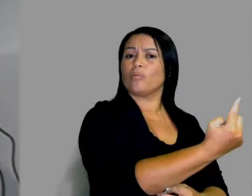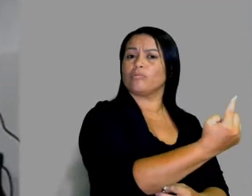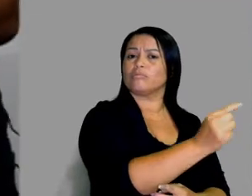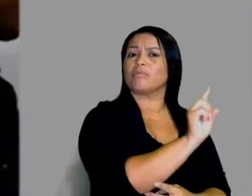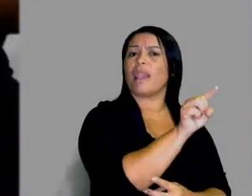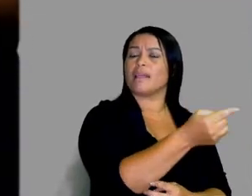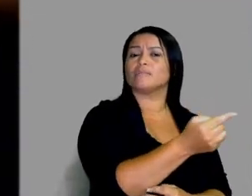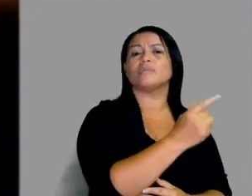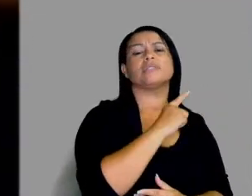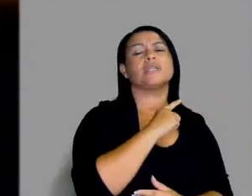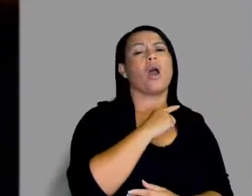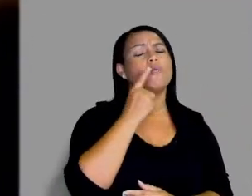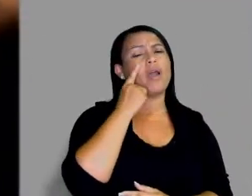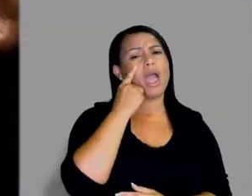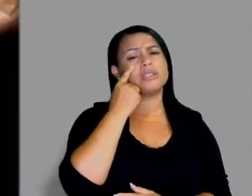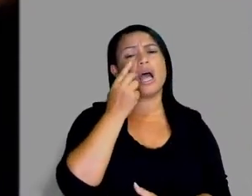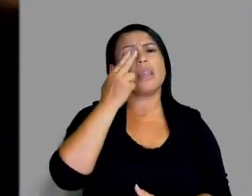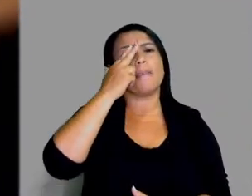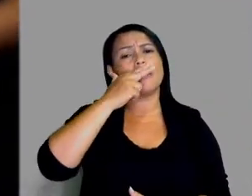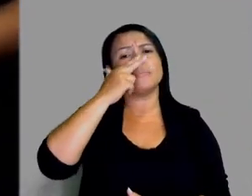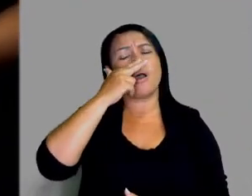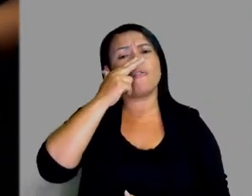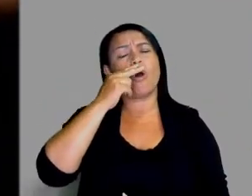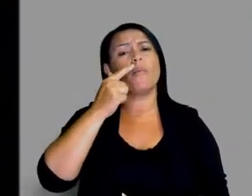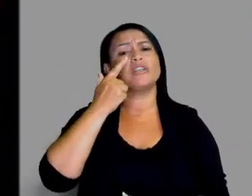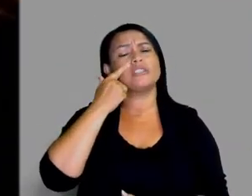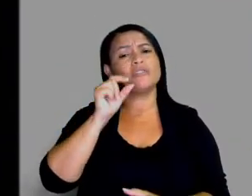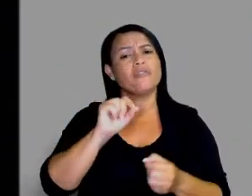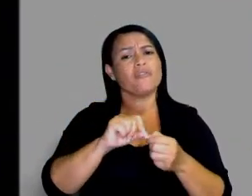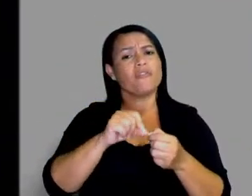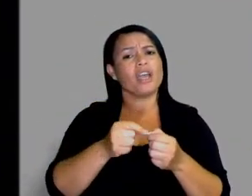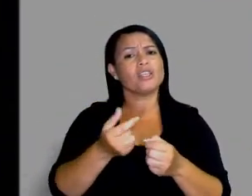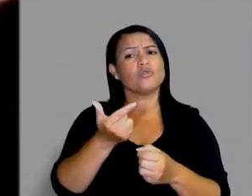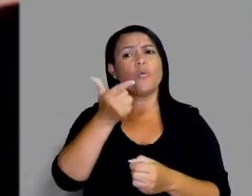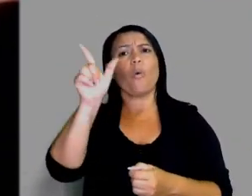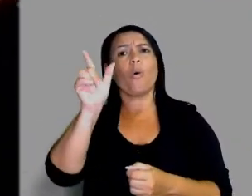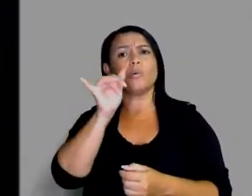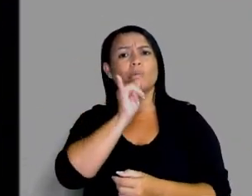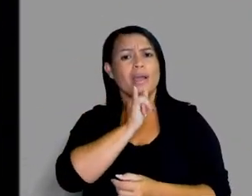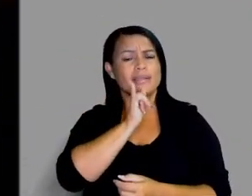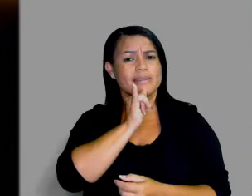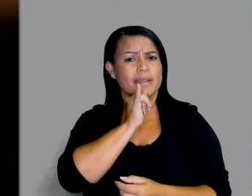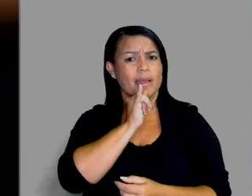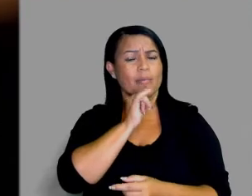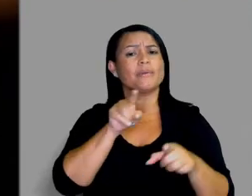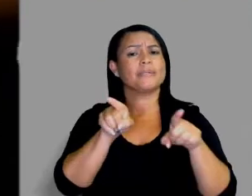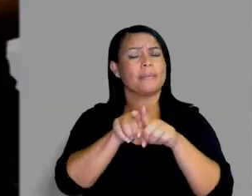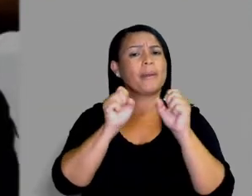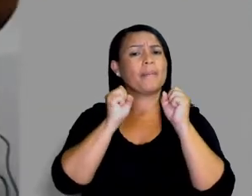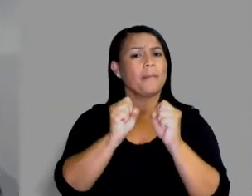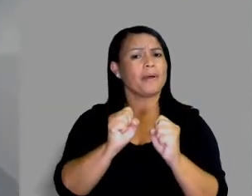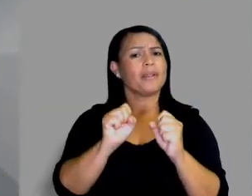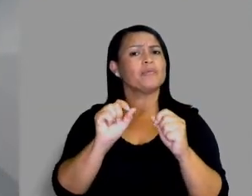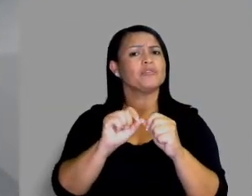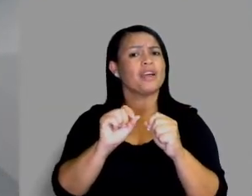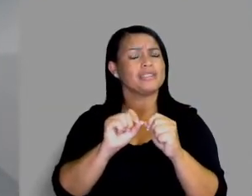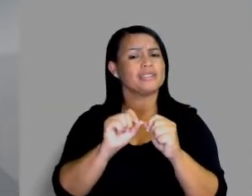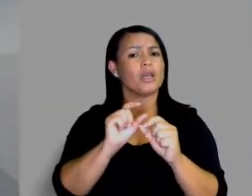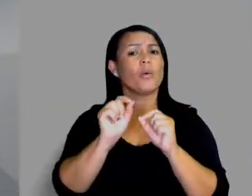0,001 milésimos. Então, da mesma forma que a gente fez no outro exemplo, a gente pode fazer